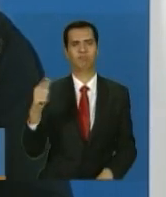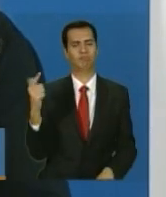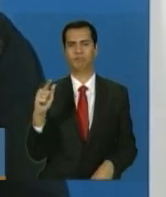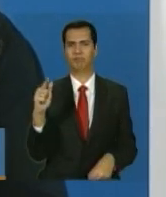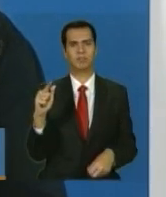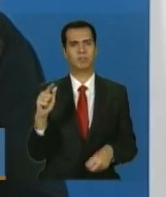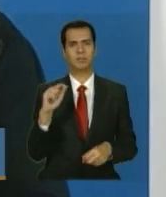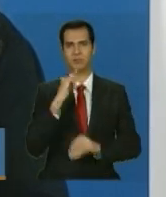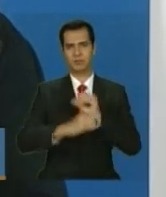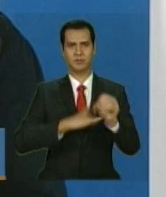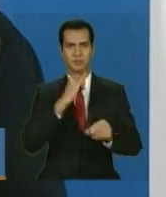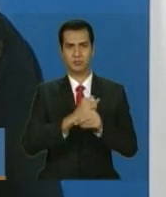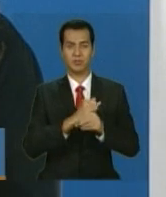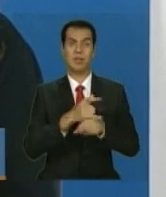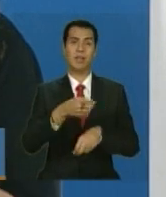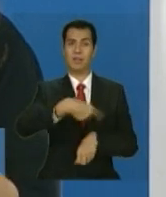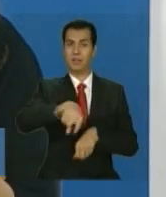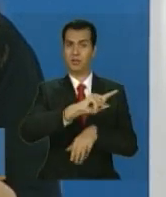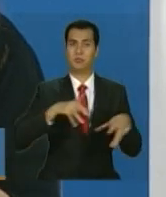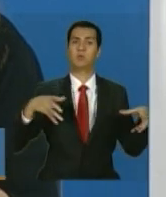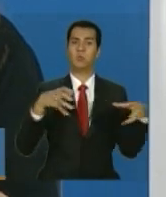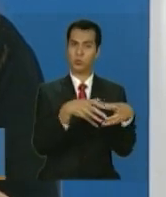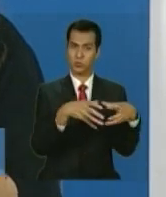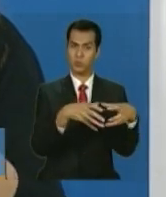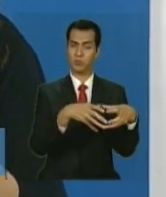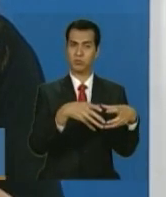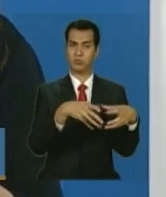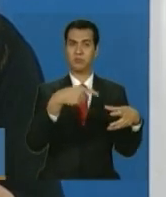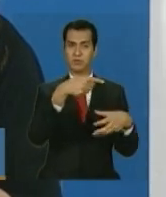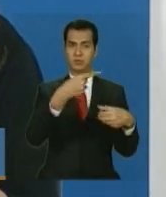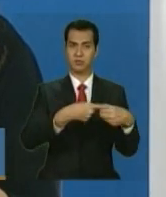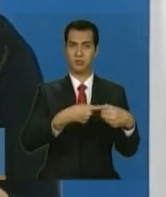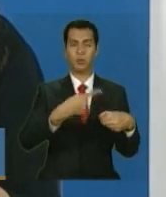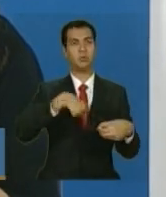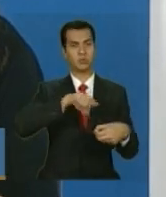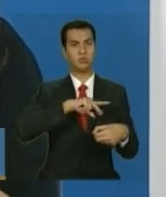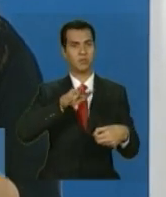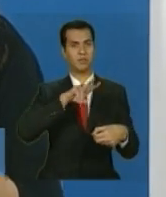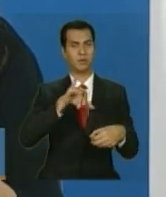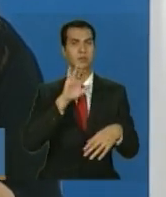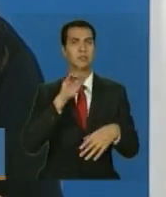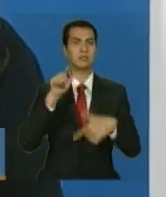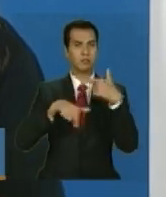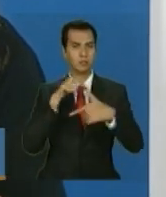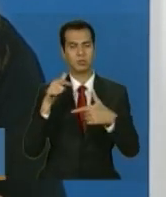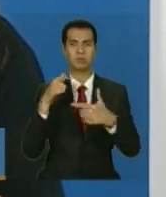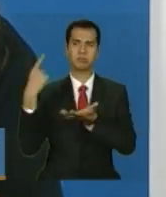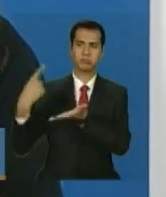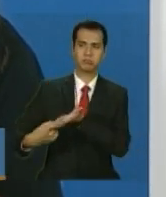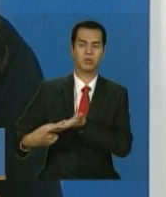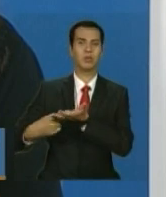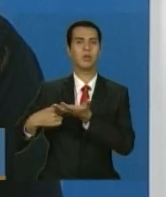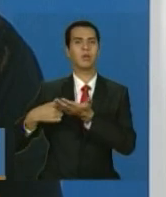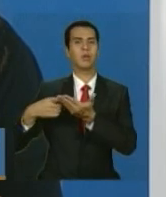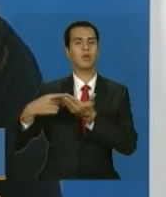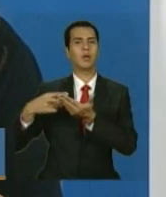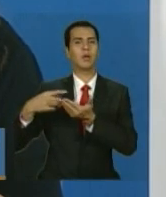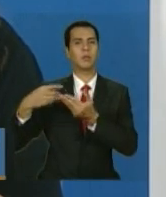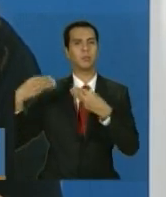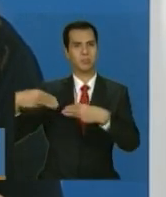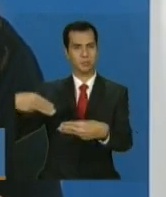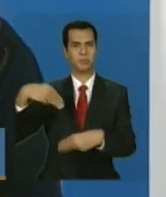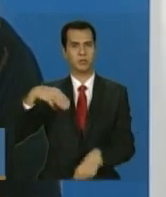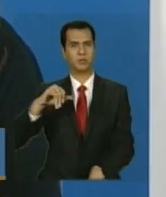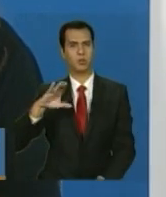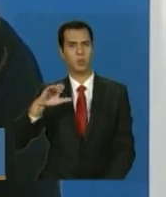municípios, nós estamos trabalhando com reforço às nossas parcerias para fazer a conectividade chegar, seja por meio do Ministério das Comunicações, seja